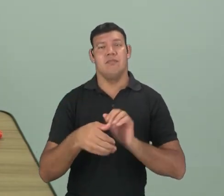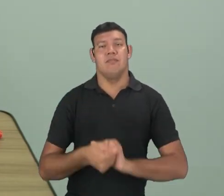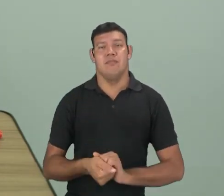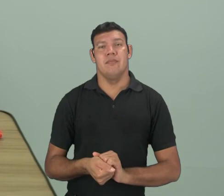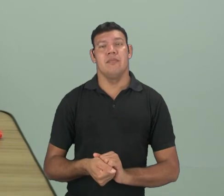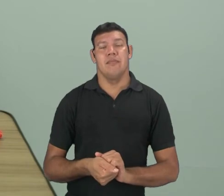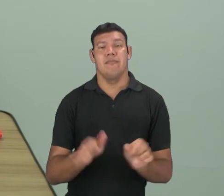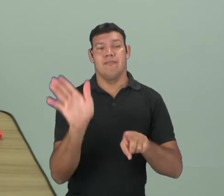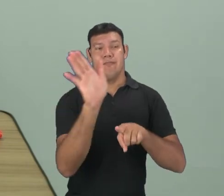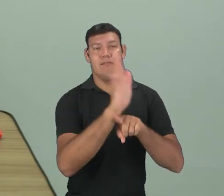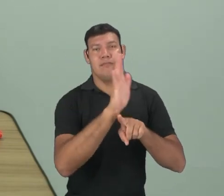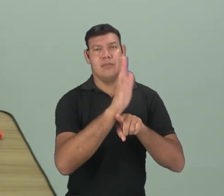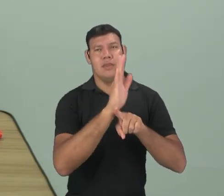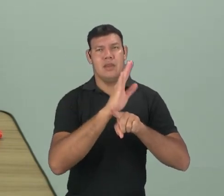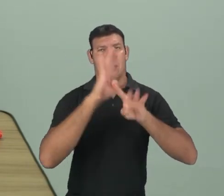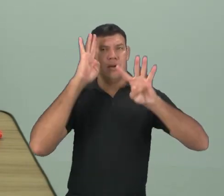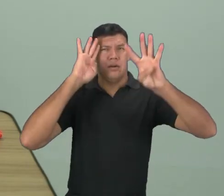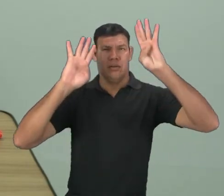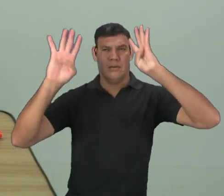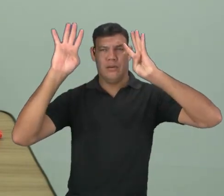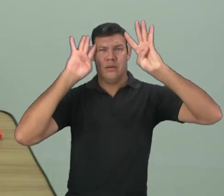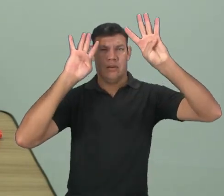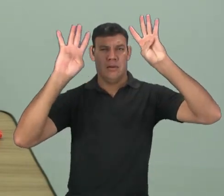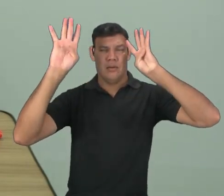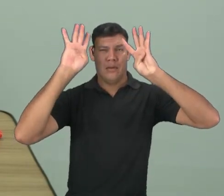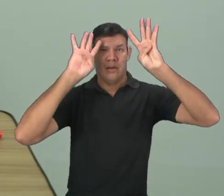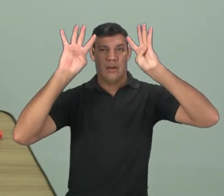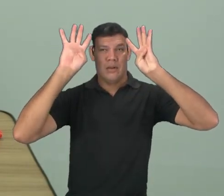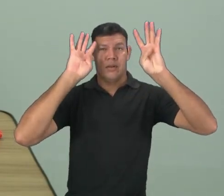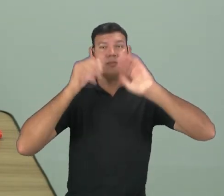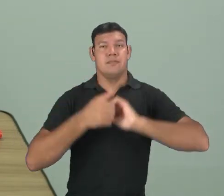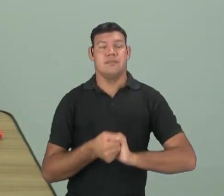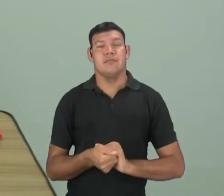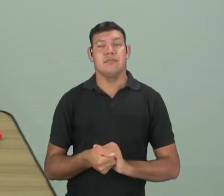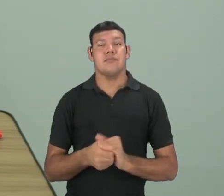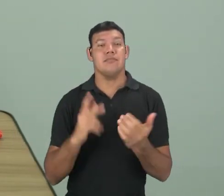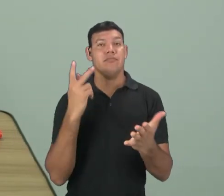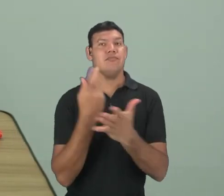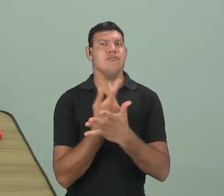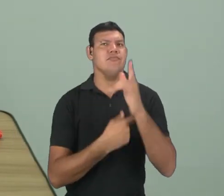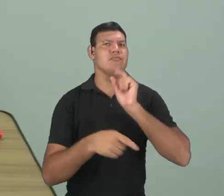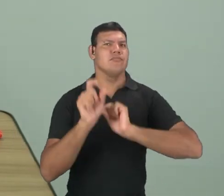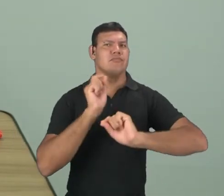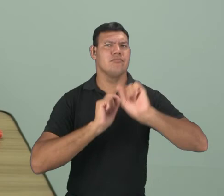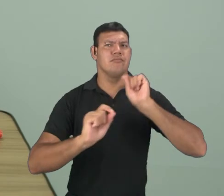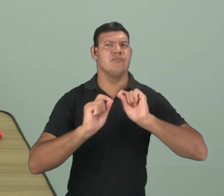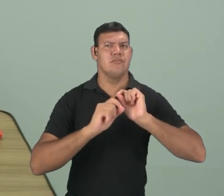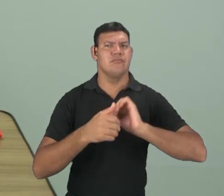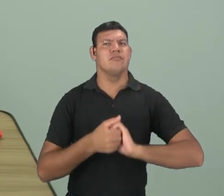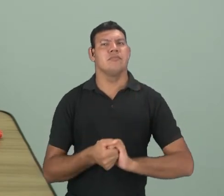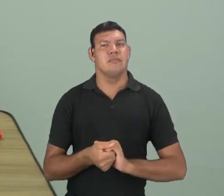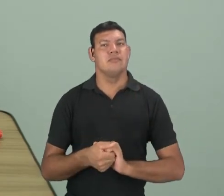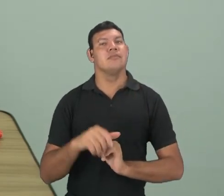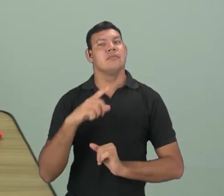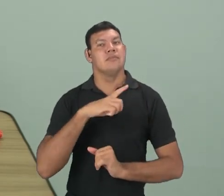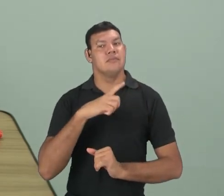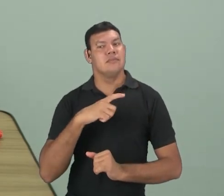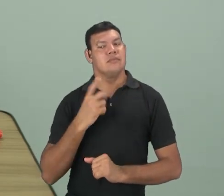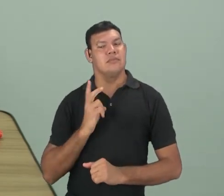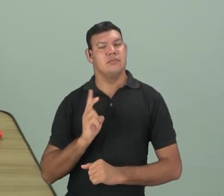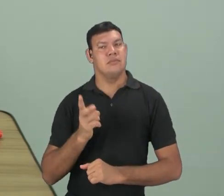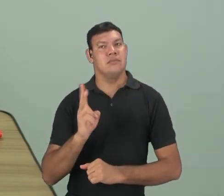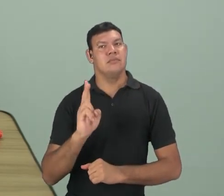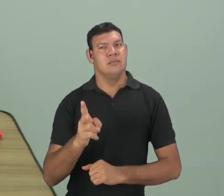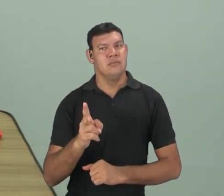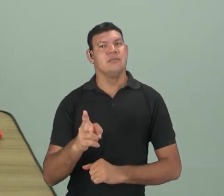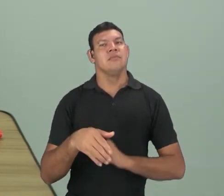filmes fictícios, né, que eram histórias e que se tornaram, o que aconteceu? Se continua a história.